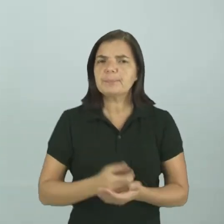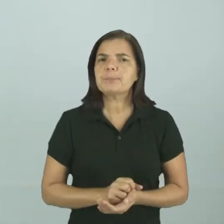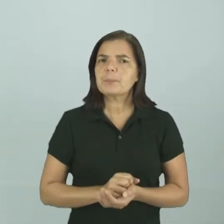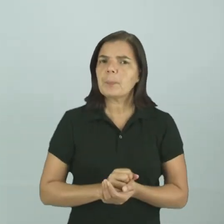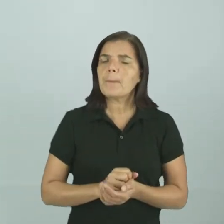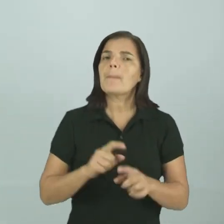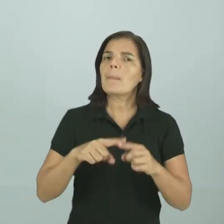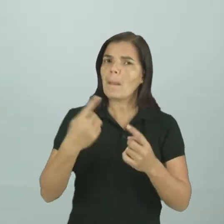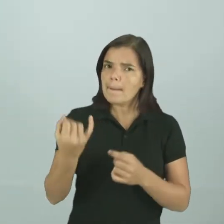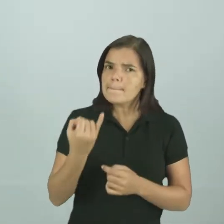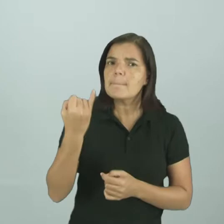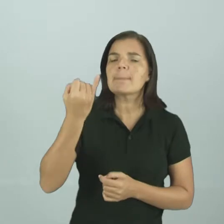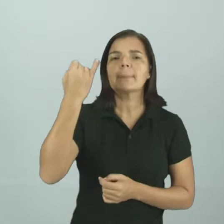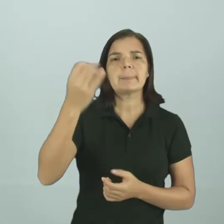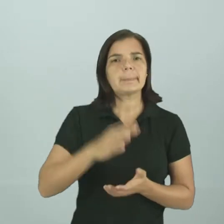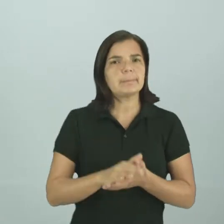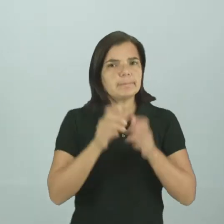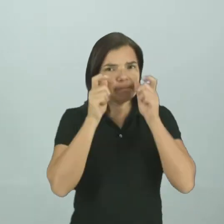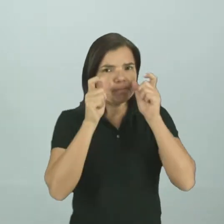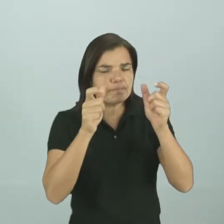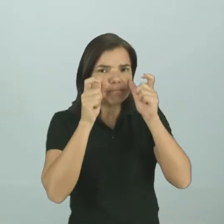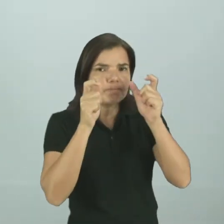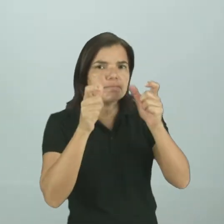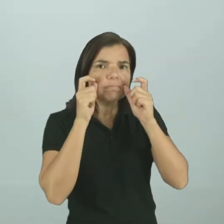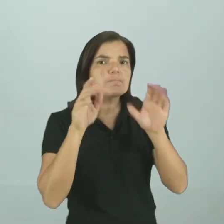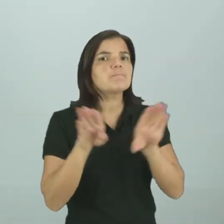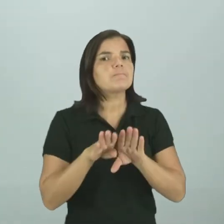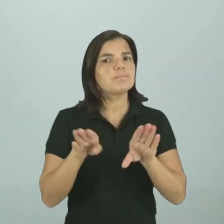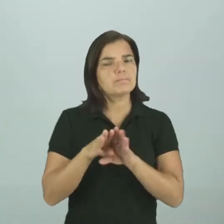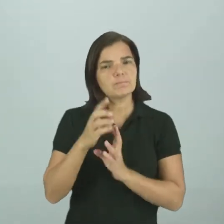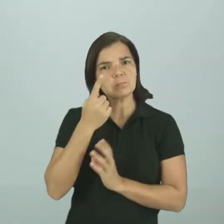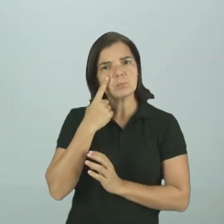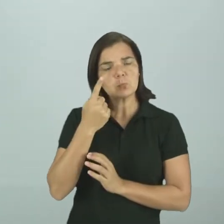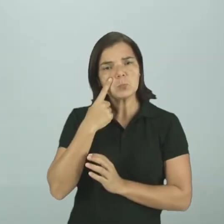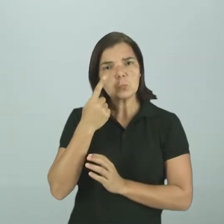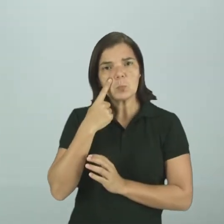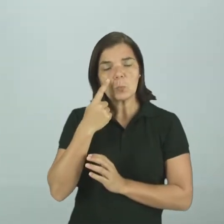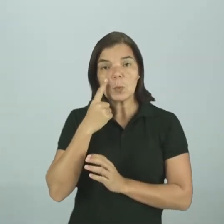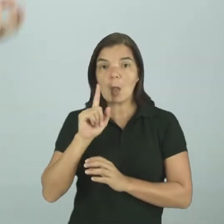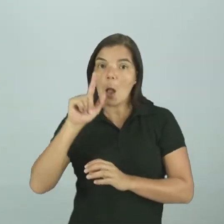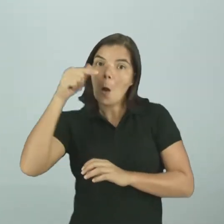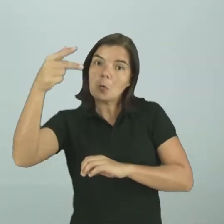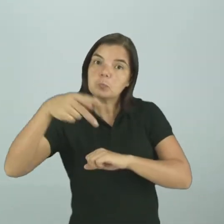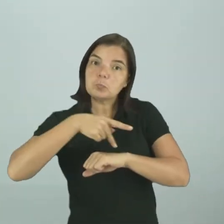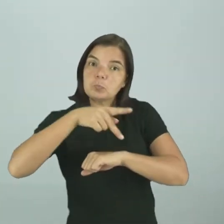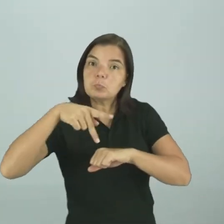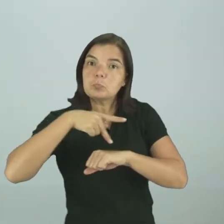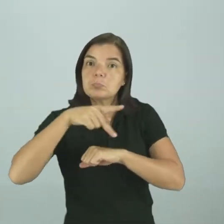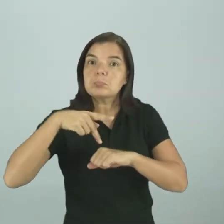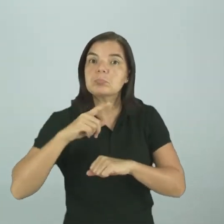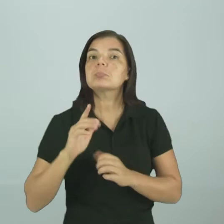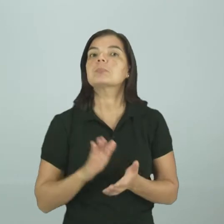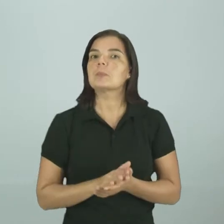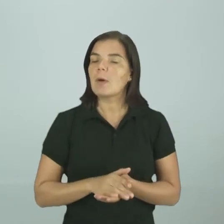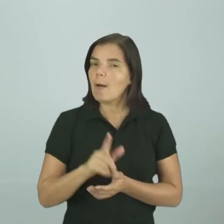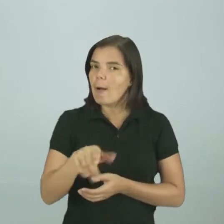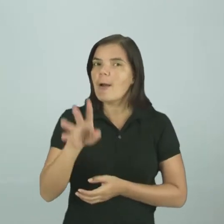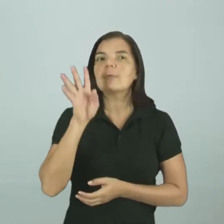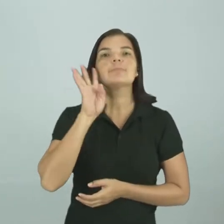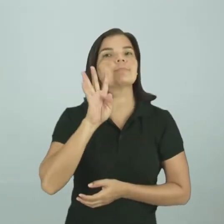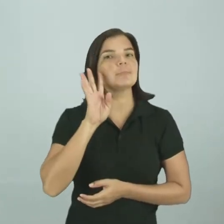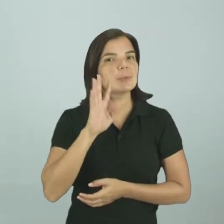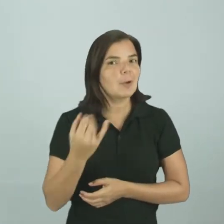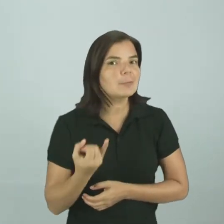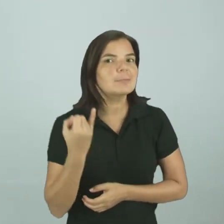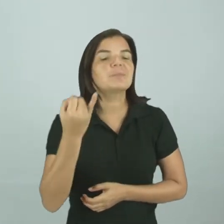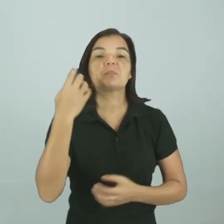a borracha era interessante e viram que se está indo para o internacional, para fora do Brasil, é algo